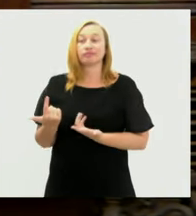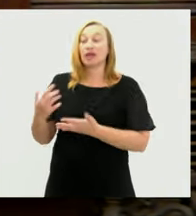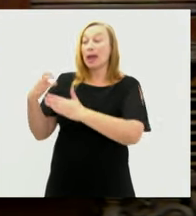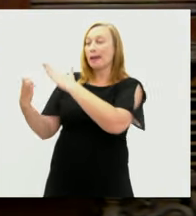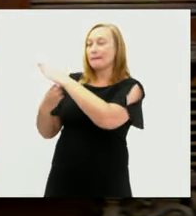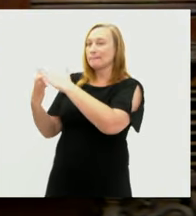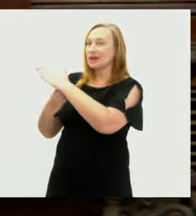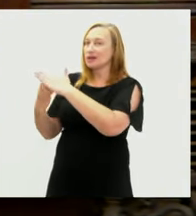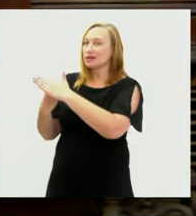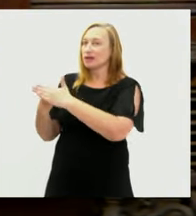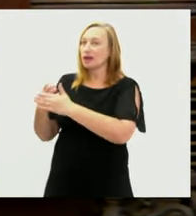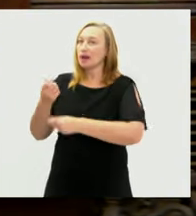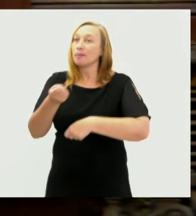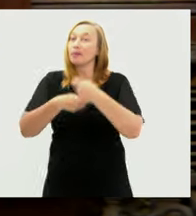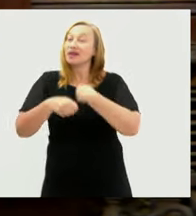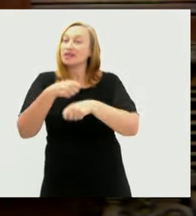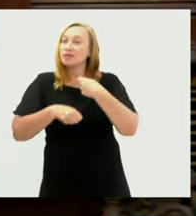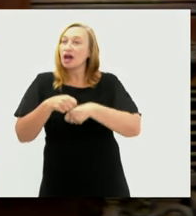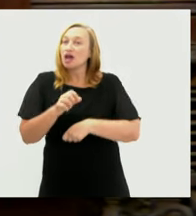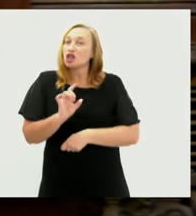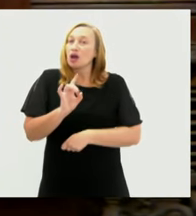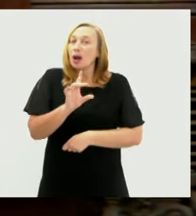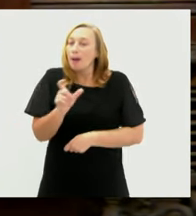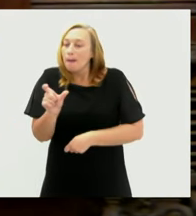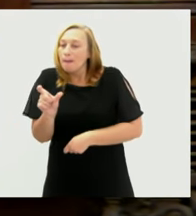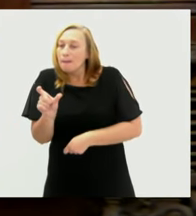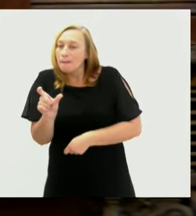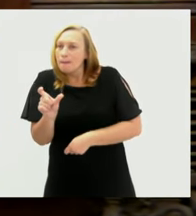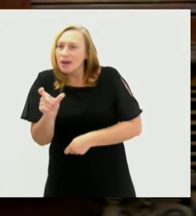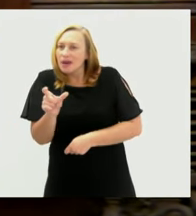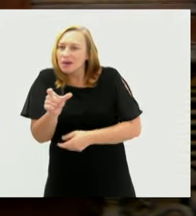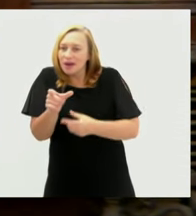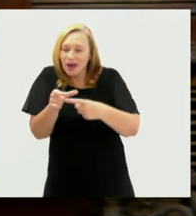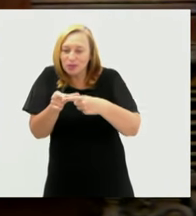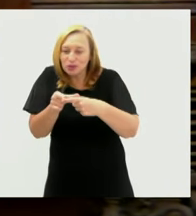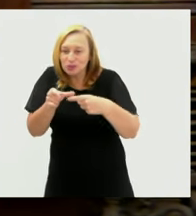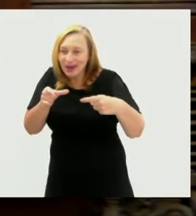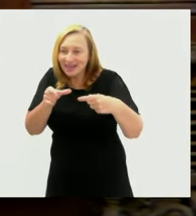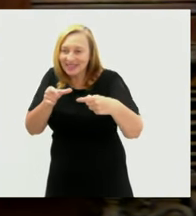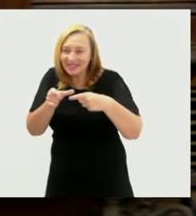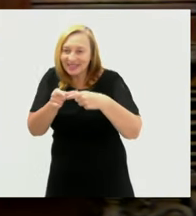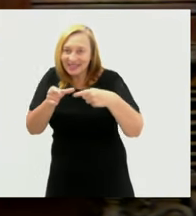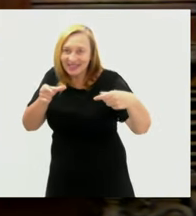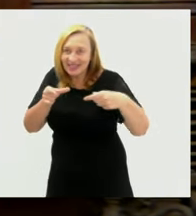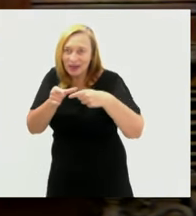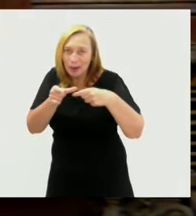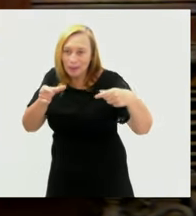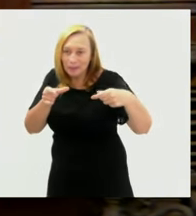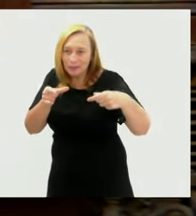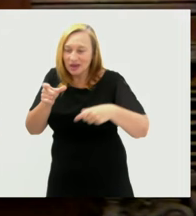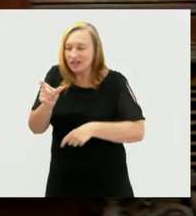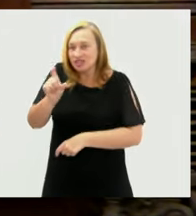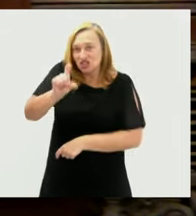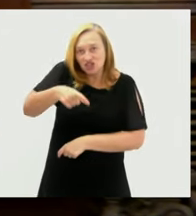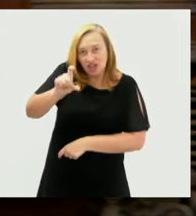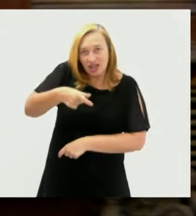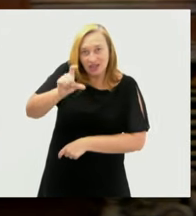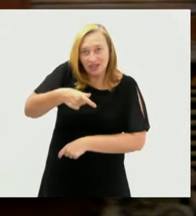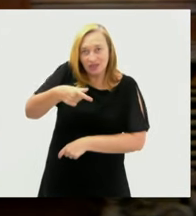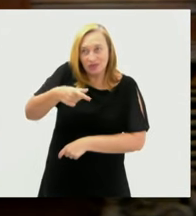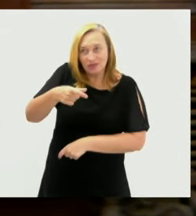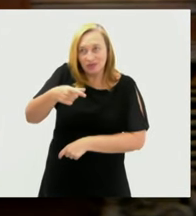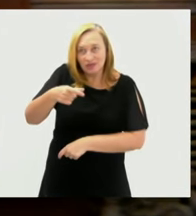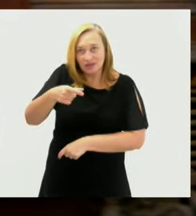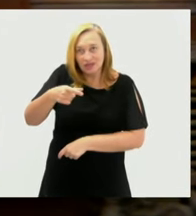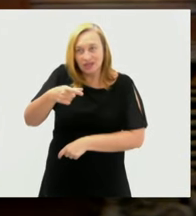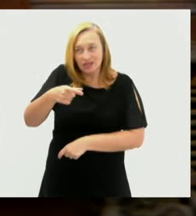para administrar maquininha eletrônica dentro dos presídios, ou seja, as maquininhas que recebem com crédito,